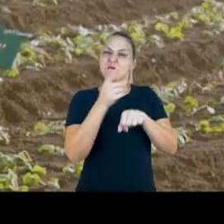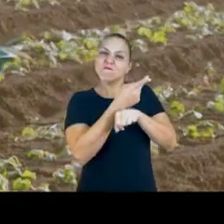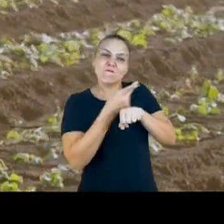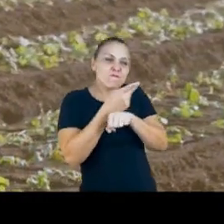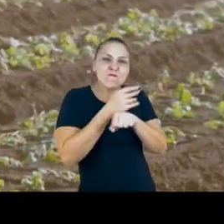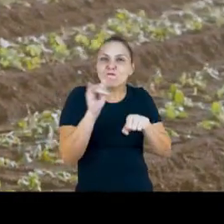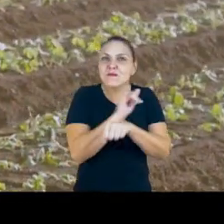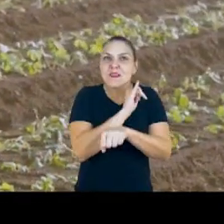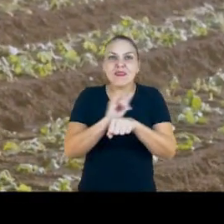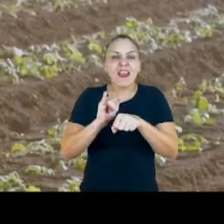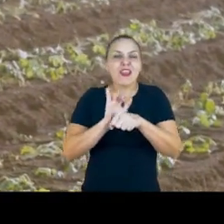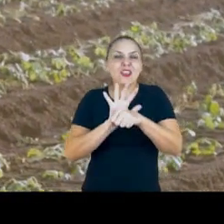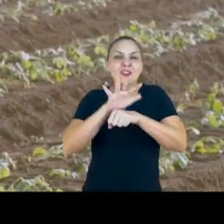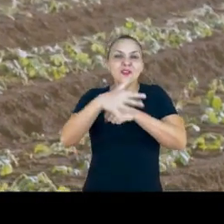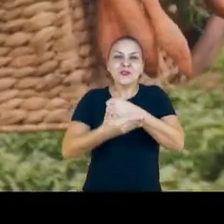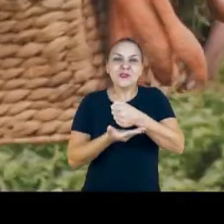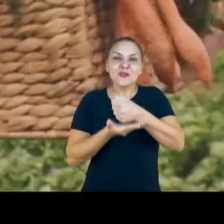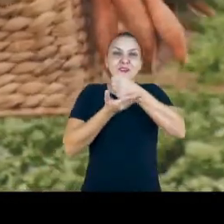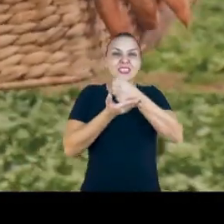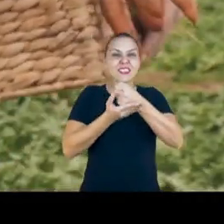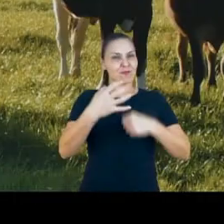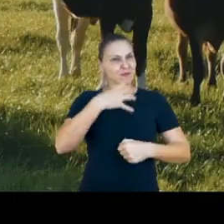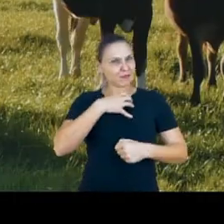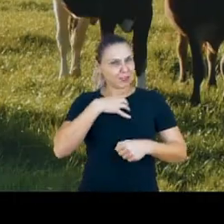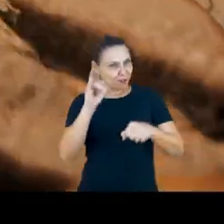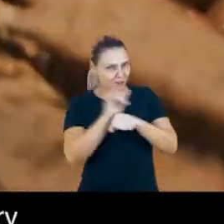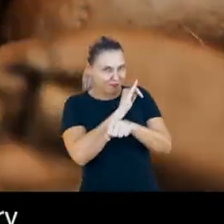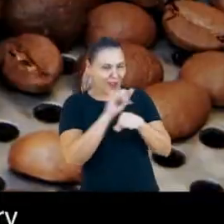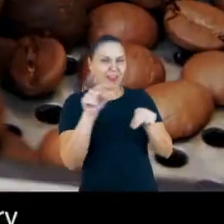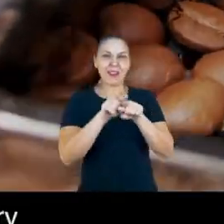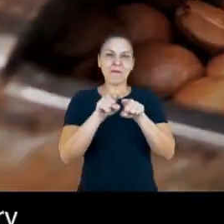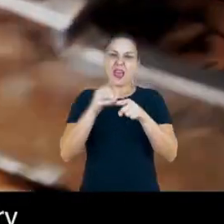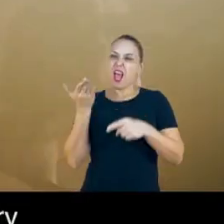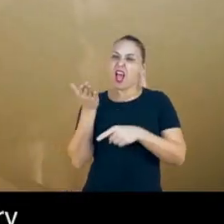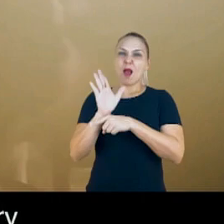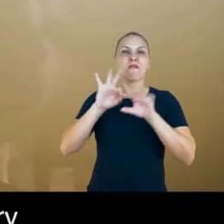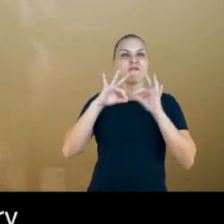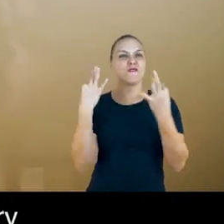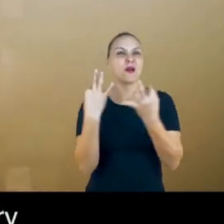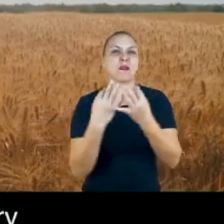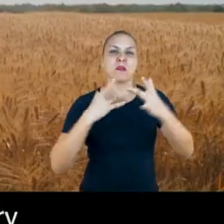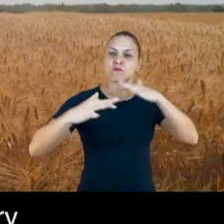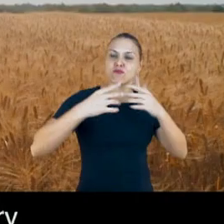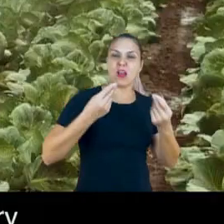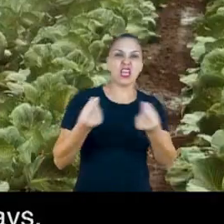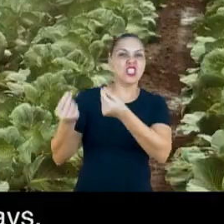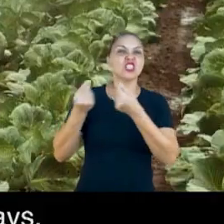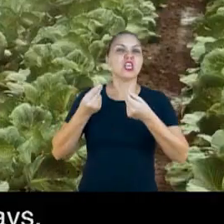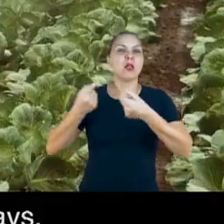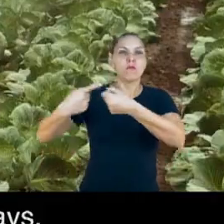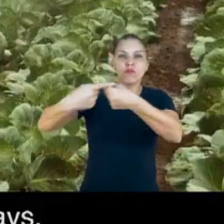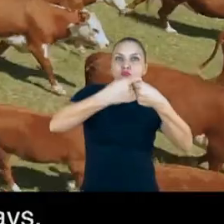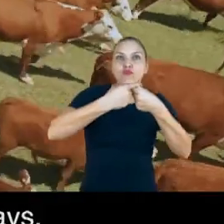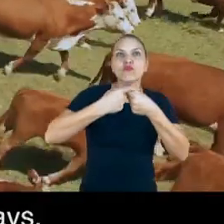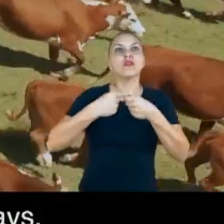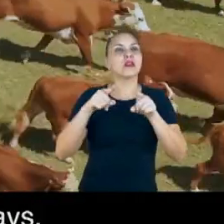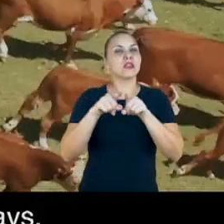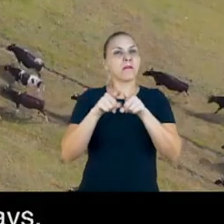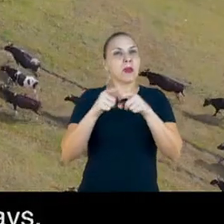por métodos sustentáveis têm sustentado famílias, movimentado a economia de muitos municípios e